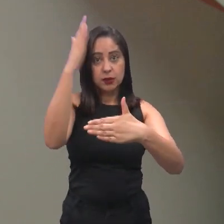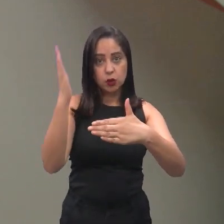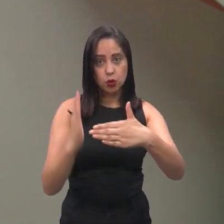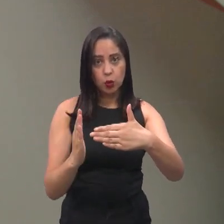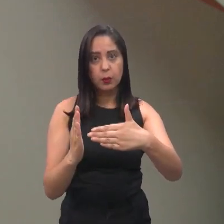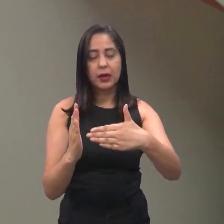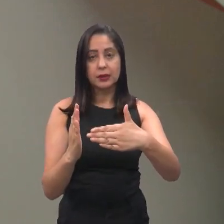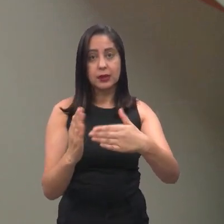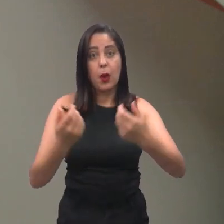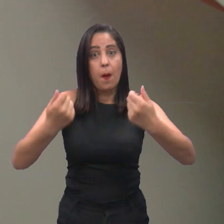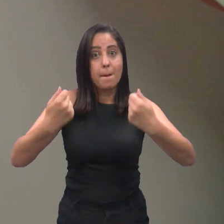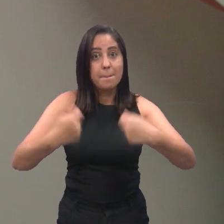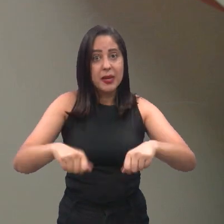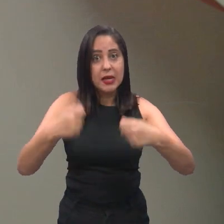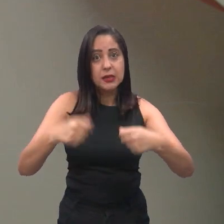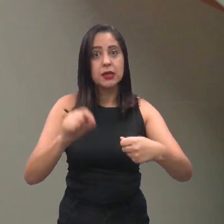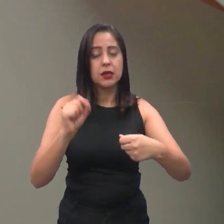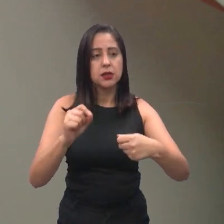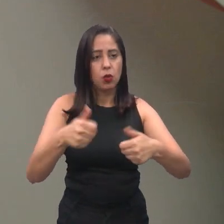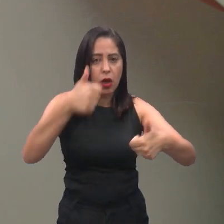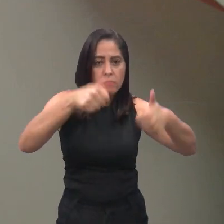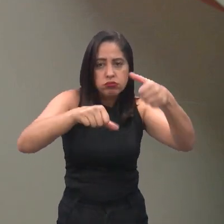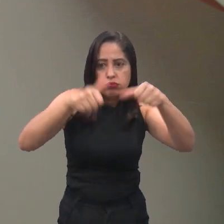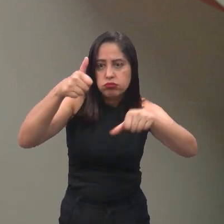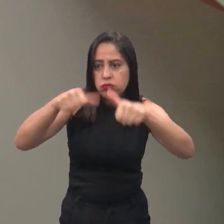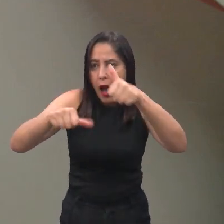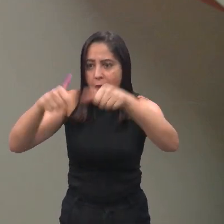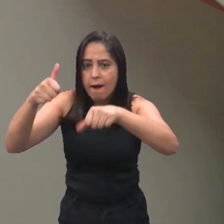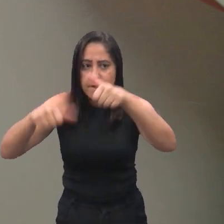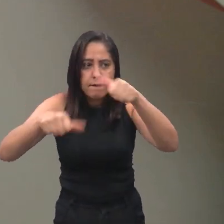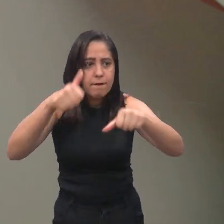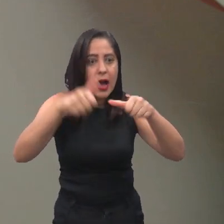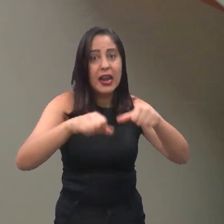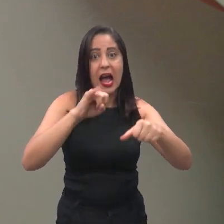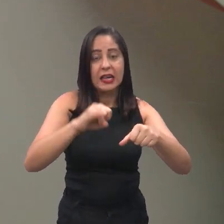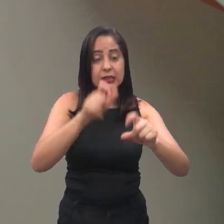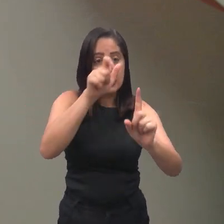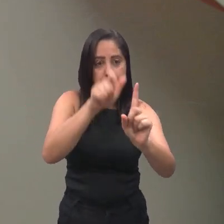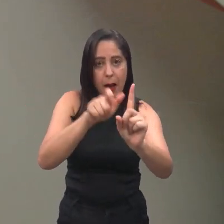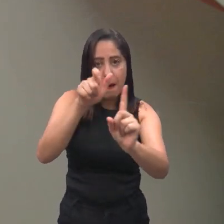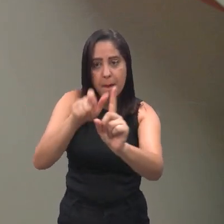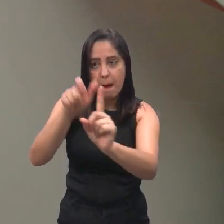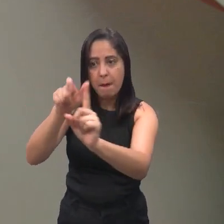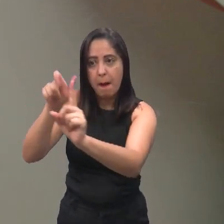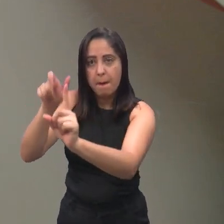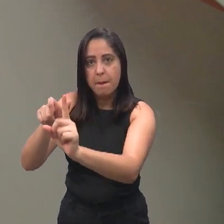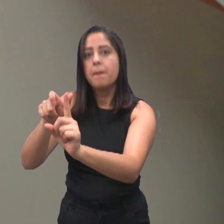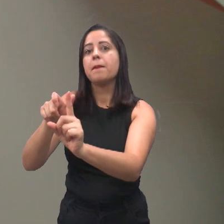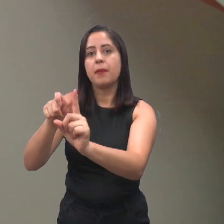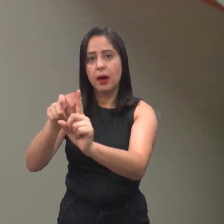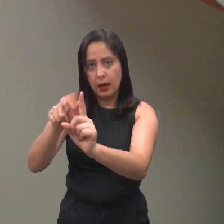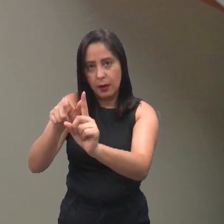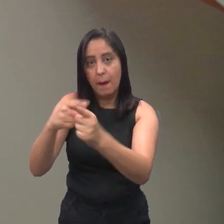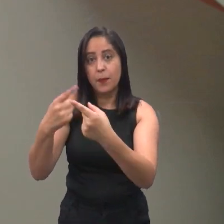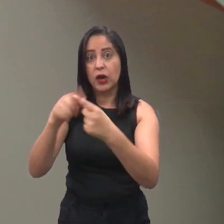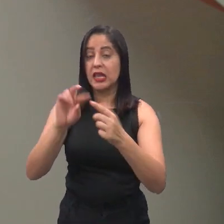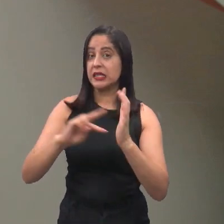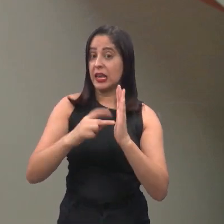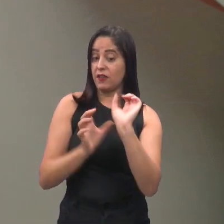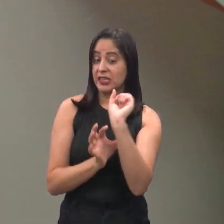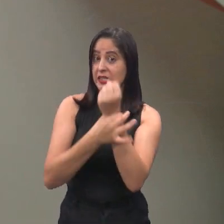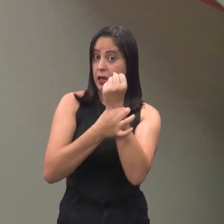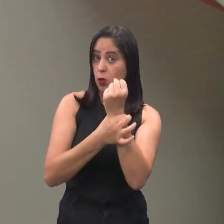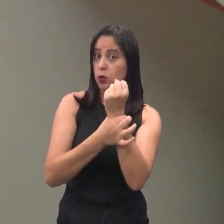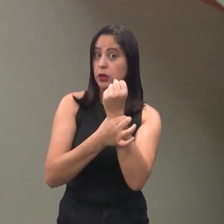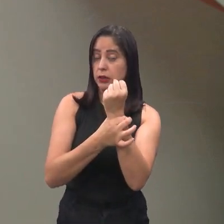a avaliação de riscos psicossociais nos processos de gestão de segurança e saúde no